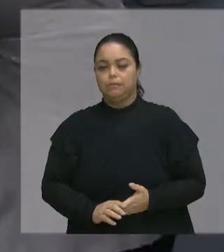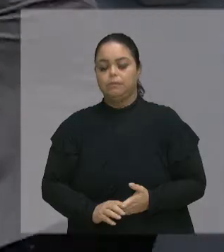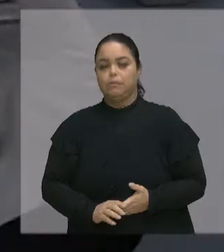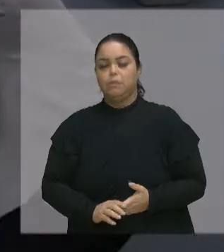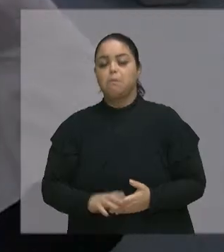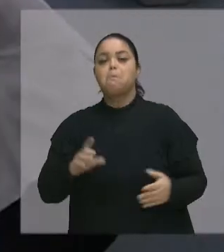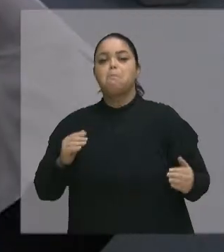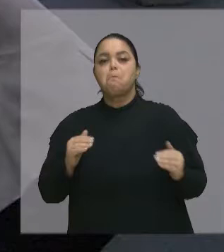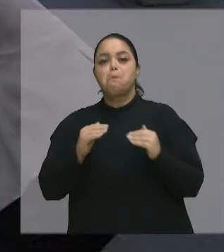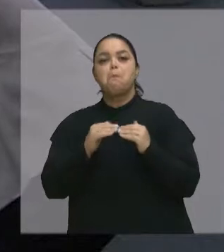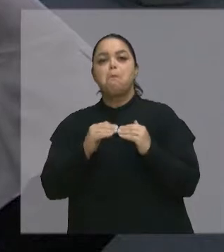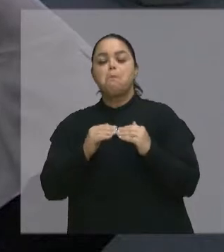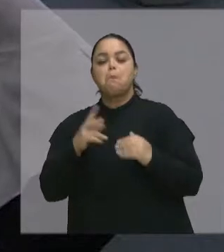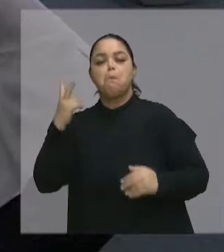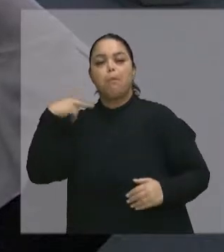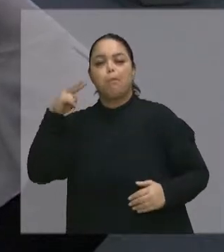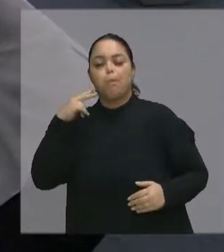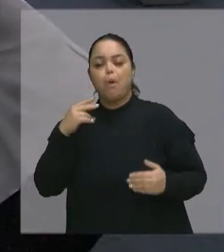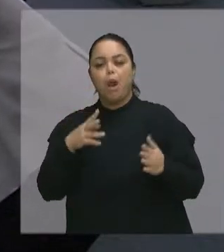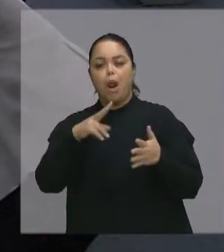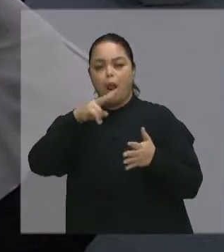vereadores.